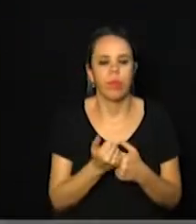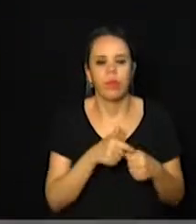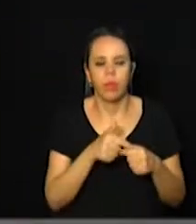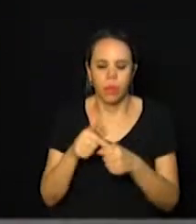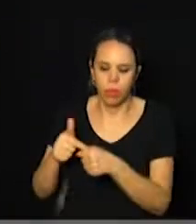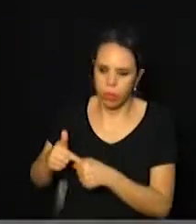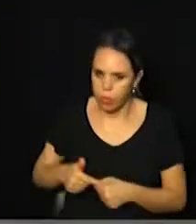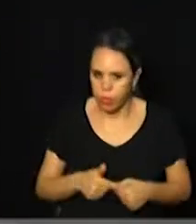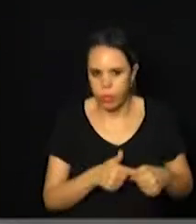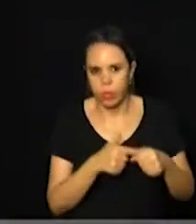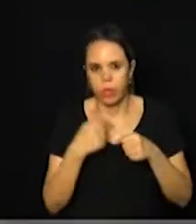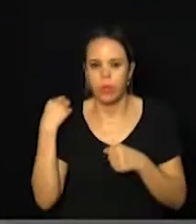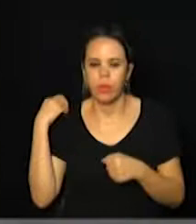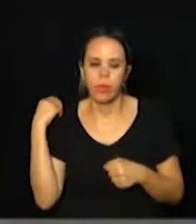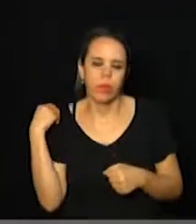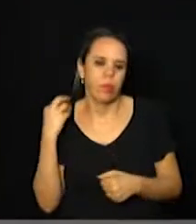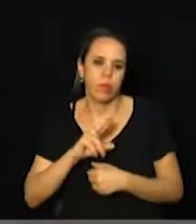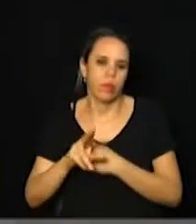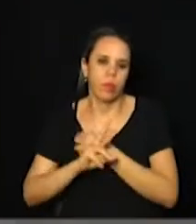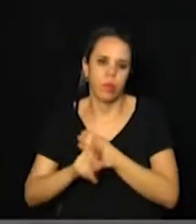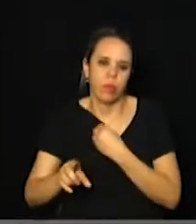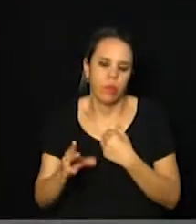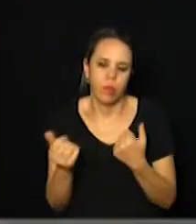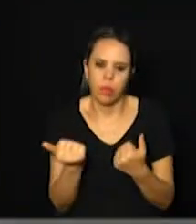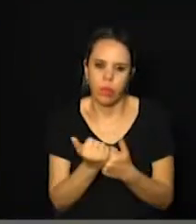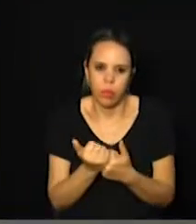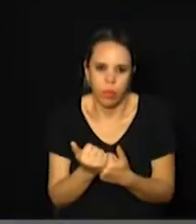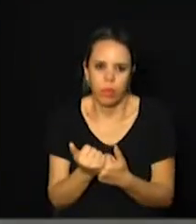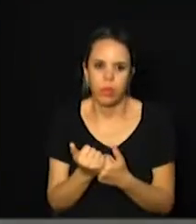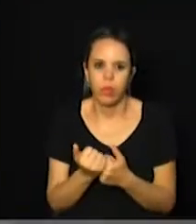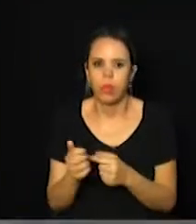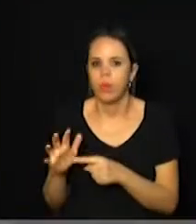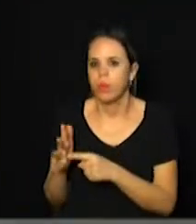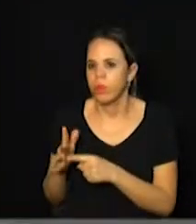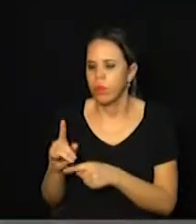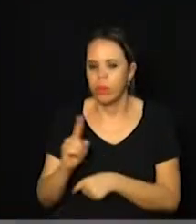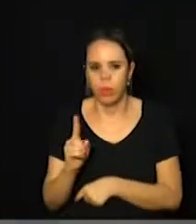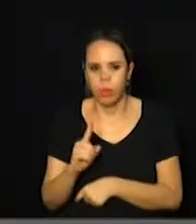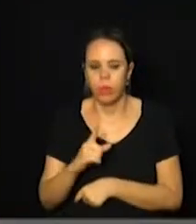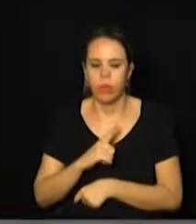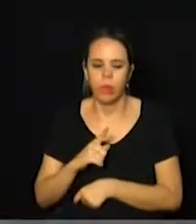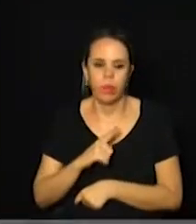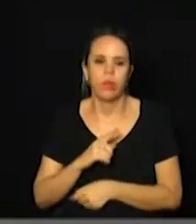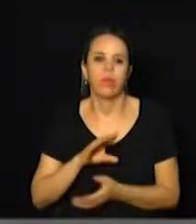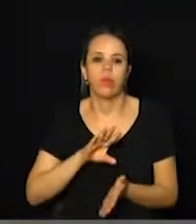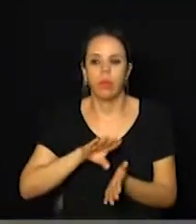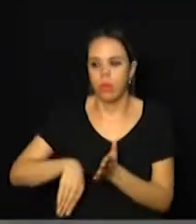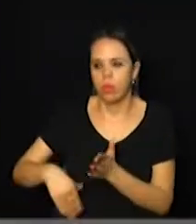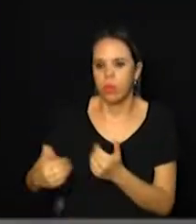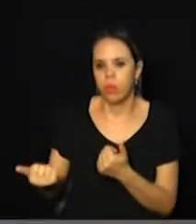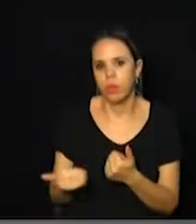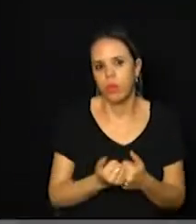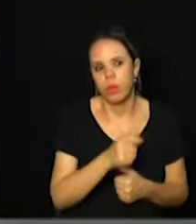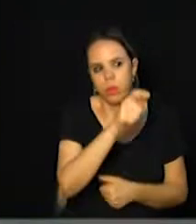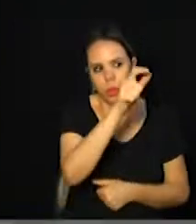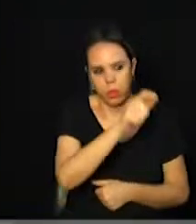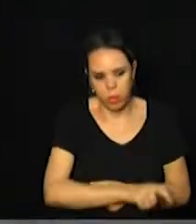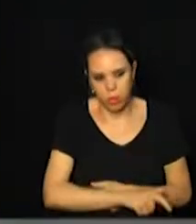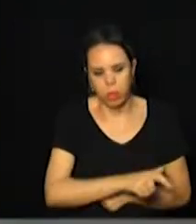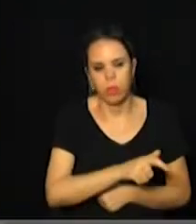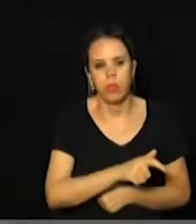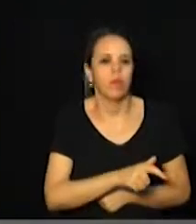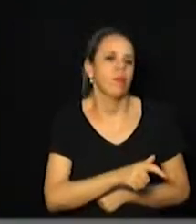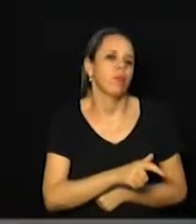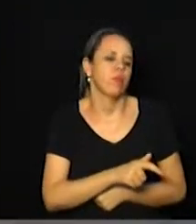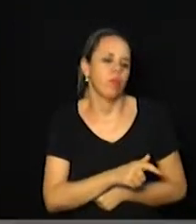frentistas não é substituir o frentista pela máquina é tirar o frentista e coloca o usuário para fazer